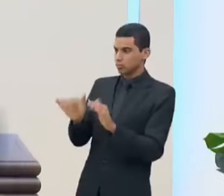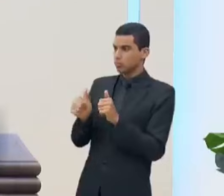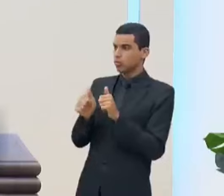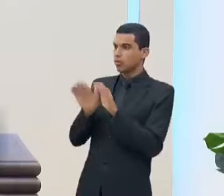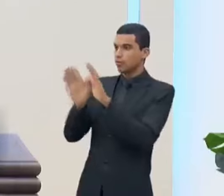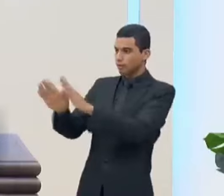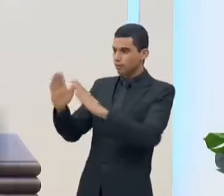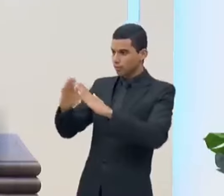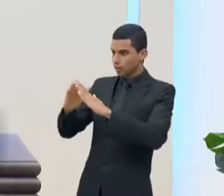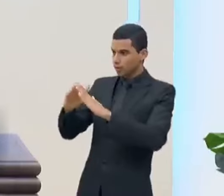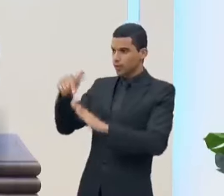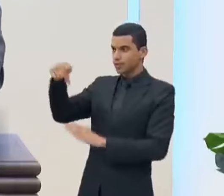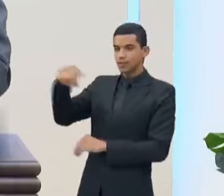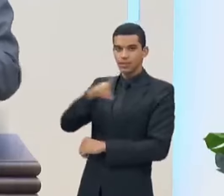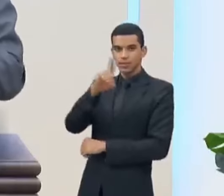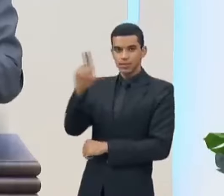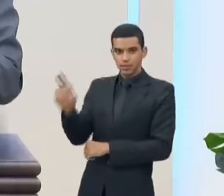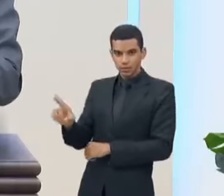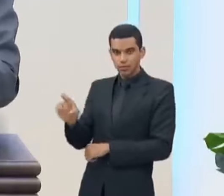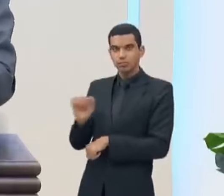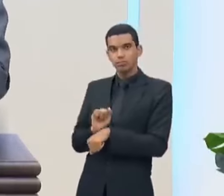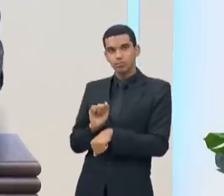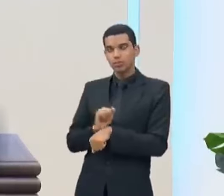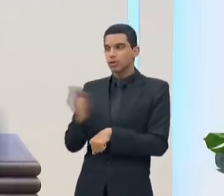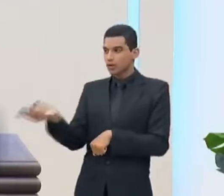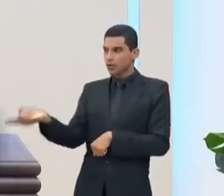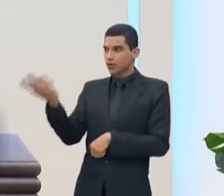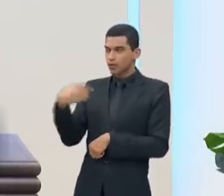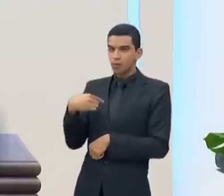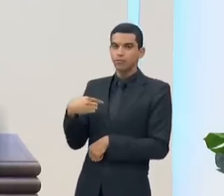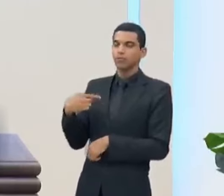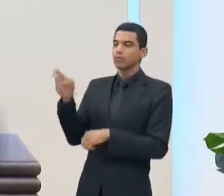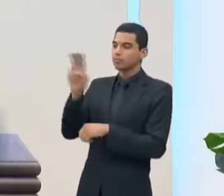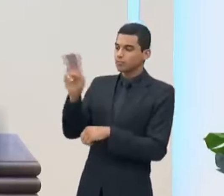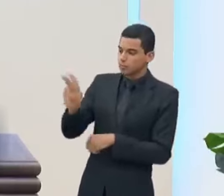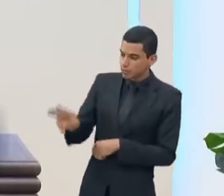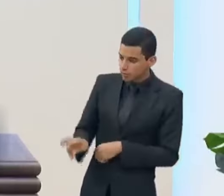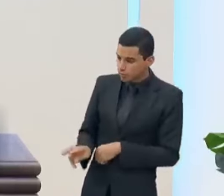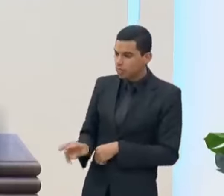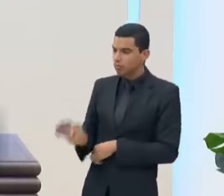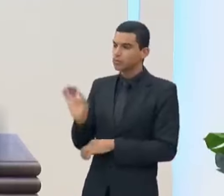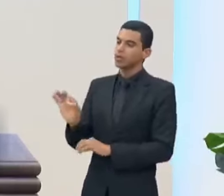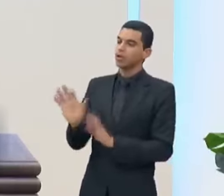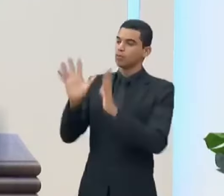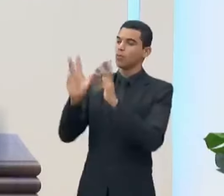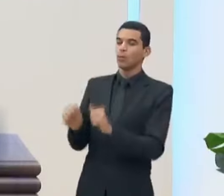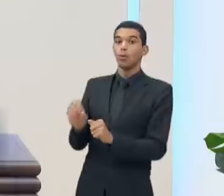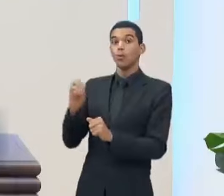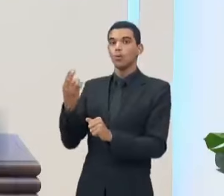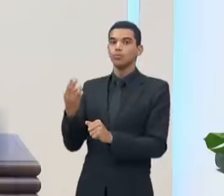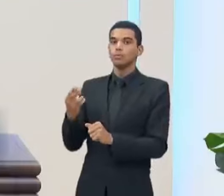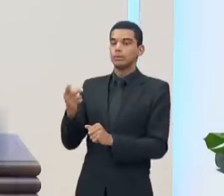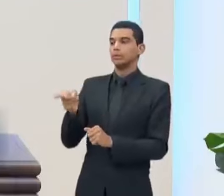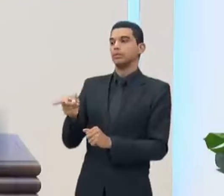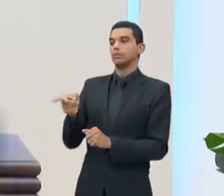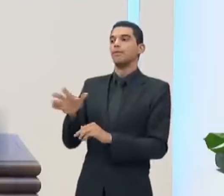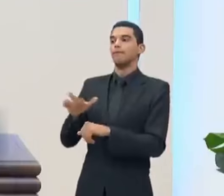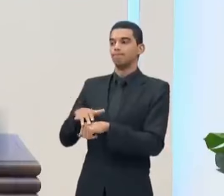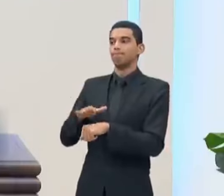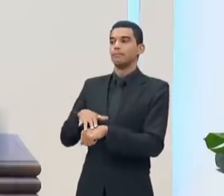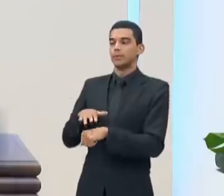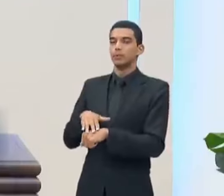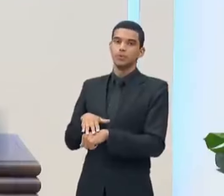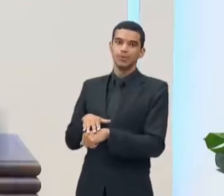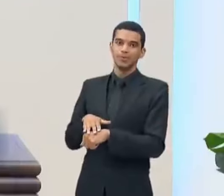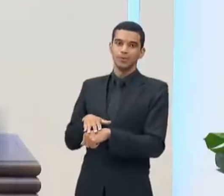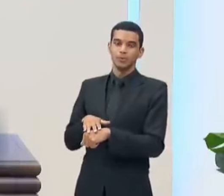assim ficava afastado, definitivamente iria para o leprosário. Mas é interessante quando nós observamos